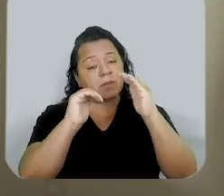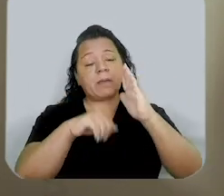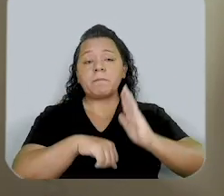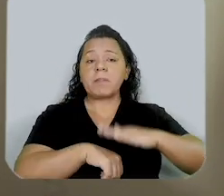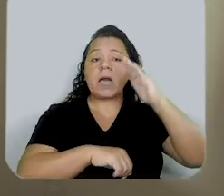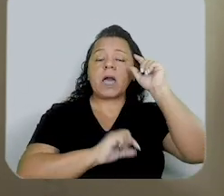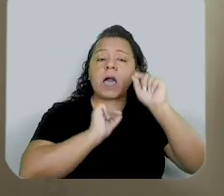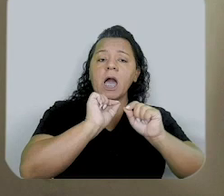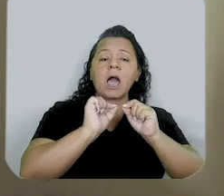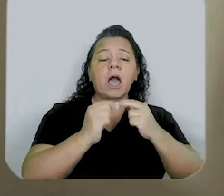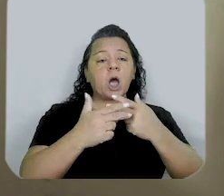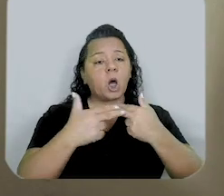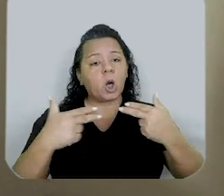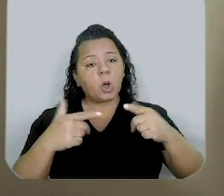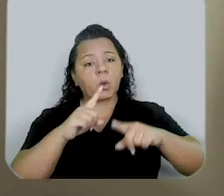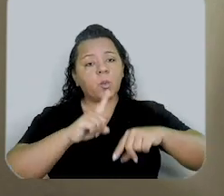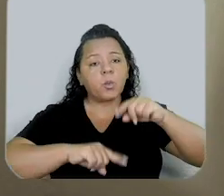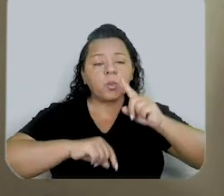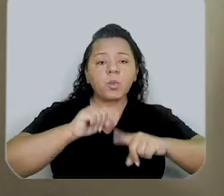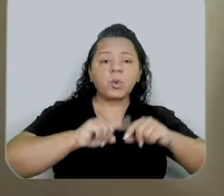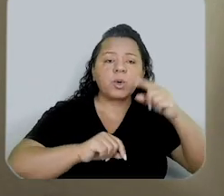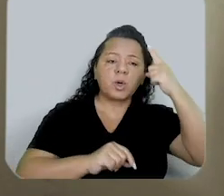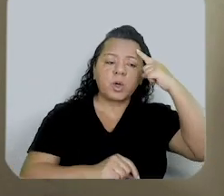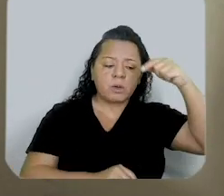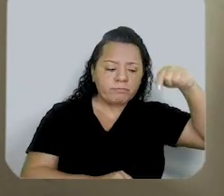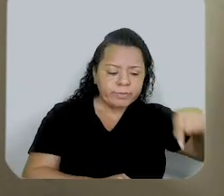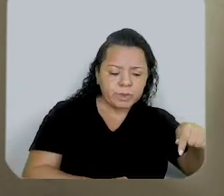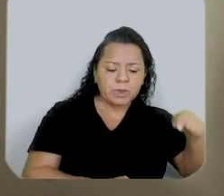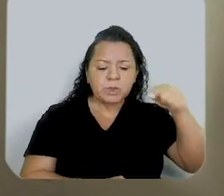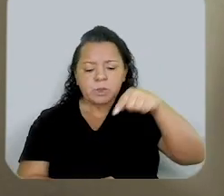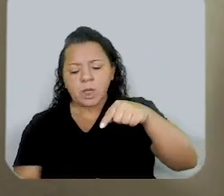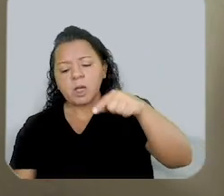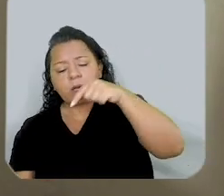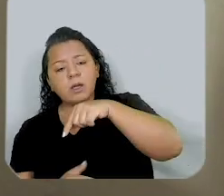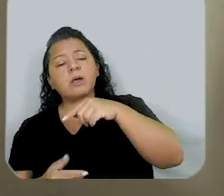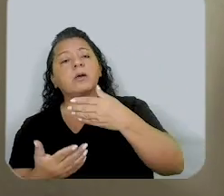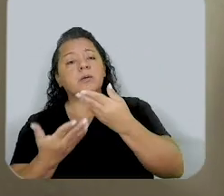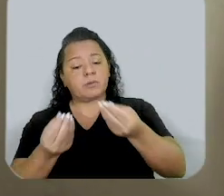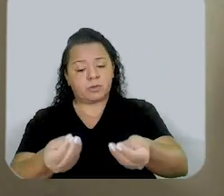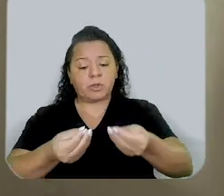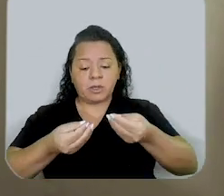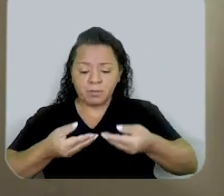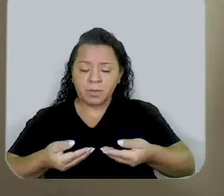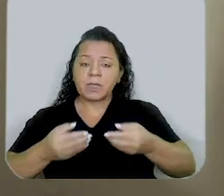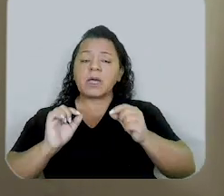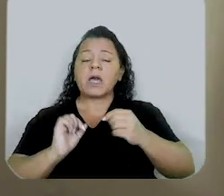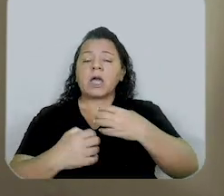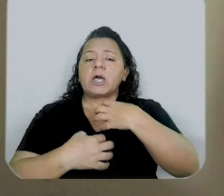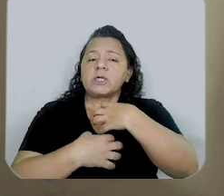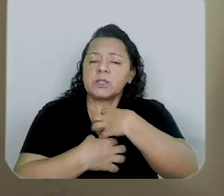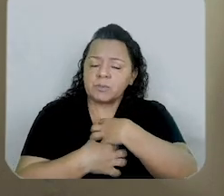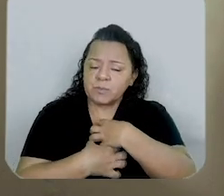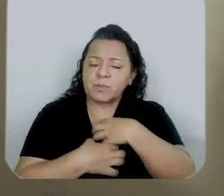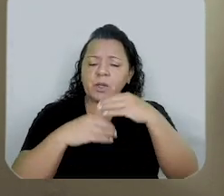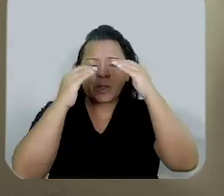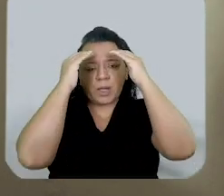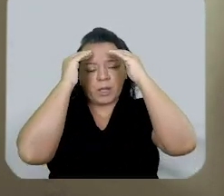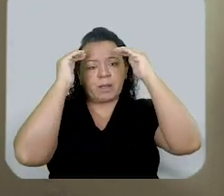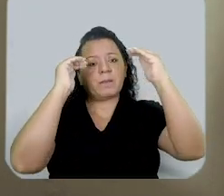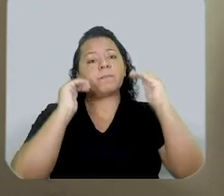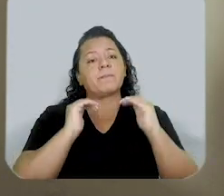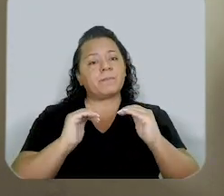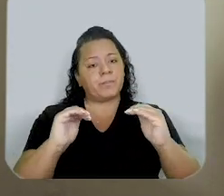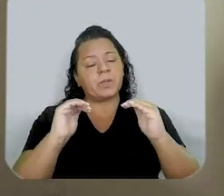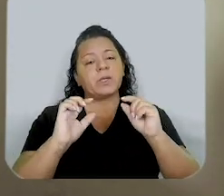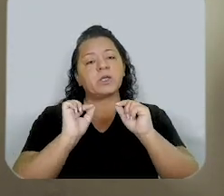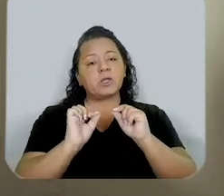chegar na minha mão. Então acho que isso é muito importante. Eu acho que eu sinto um respeito maior quando eu vou pegar um tucupi que eu sei que